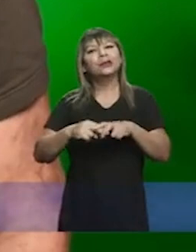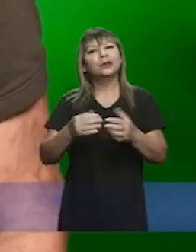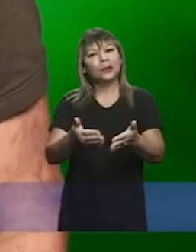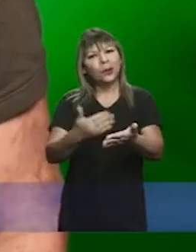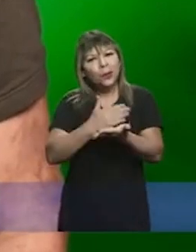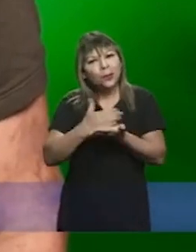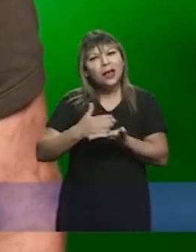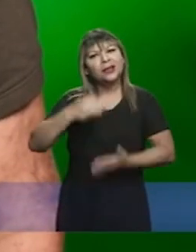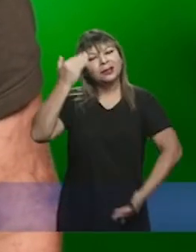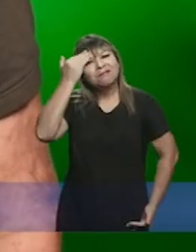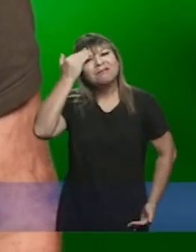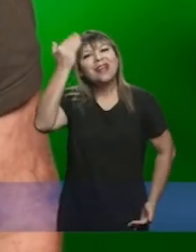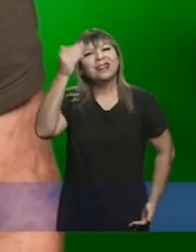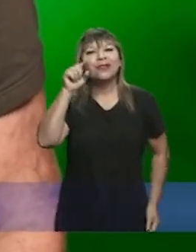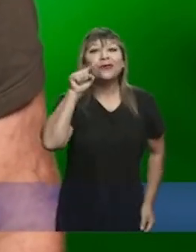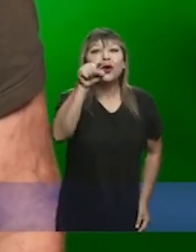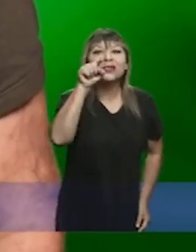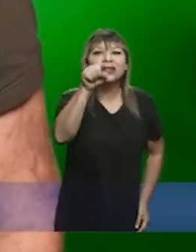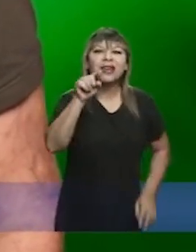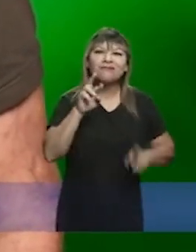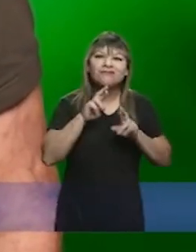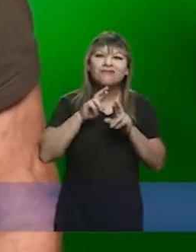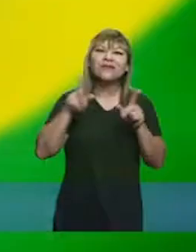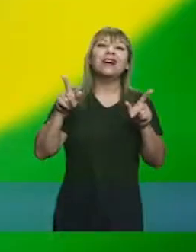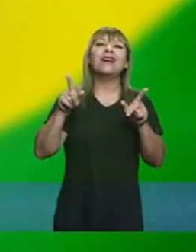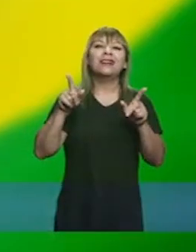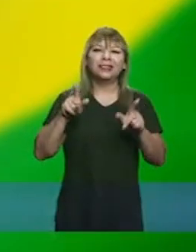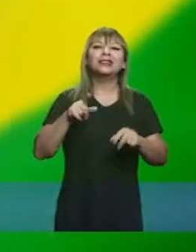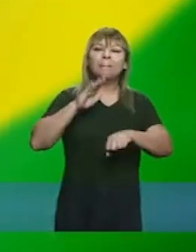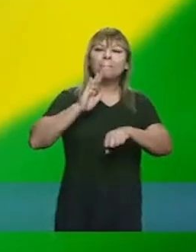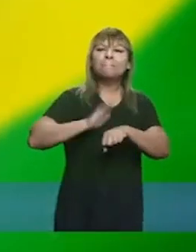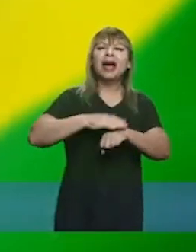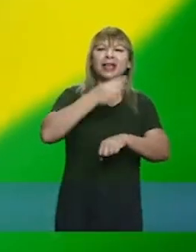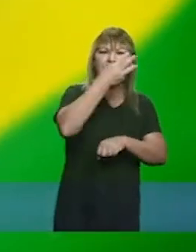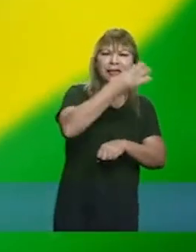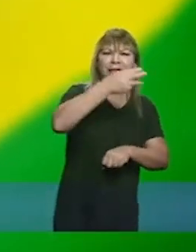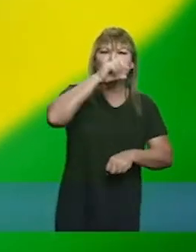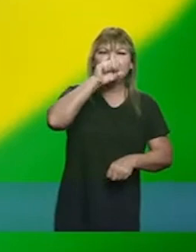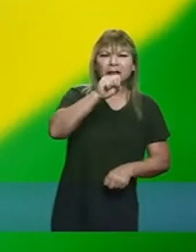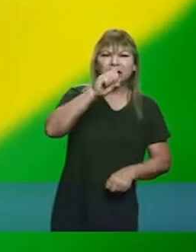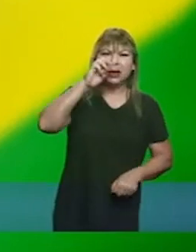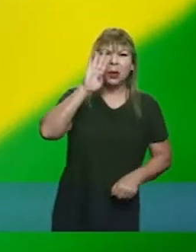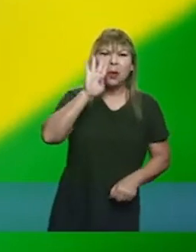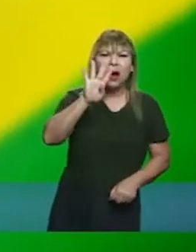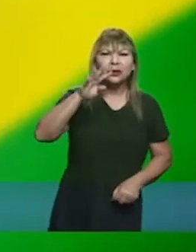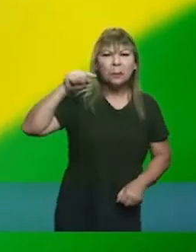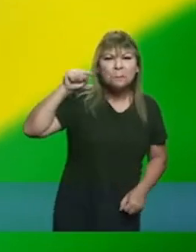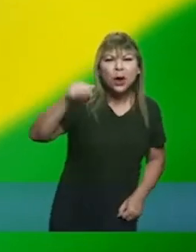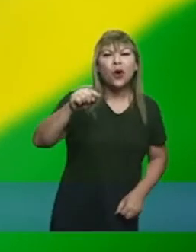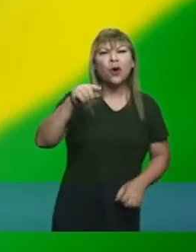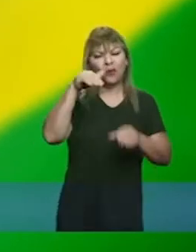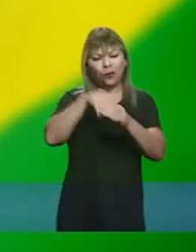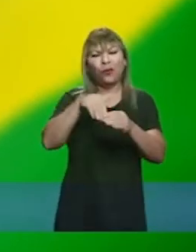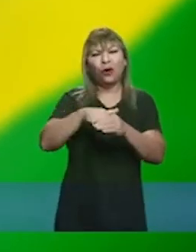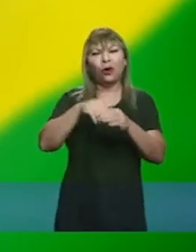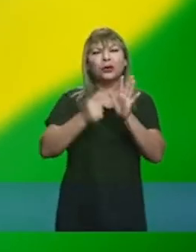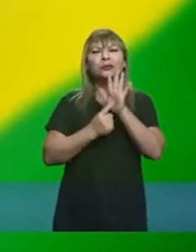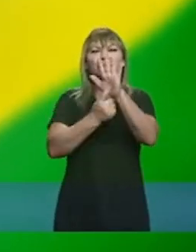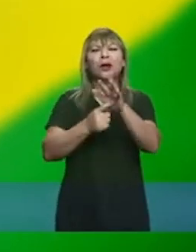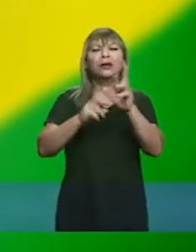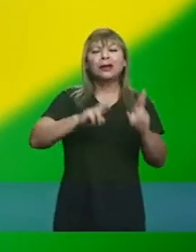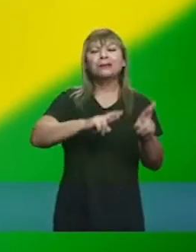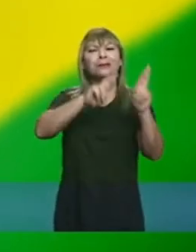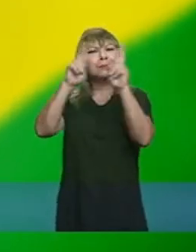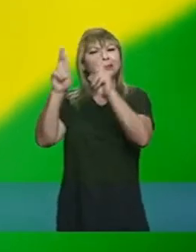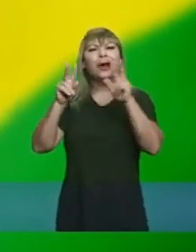eu quero começar agradecendo a você, que fez a diferença. Foram mais de 384 mil votos, que representam a